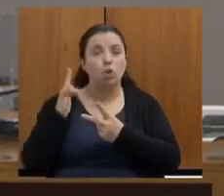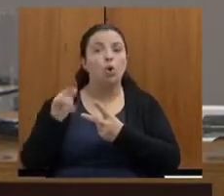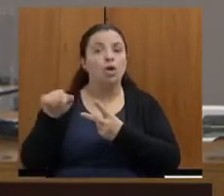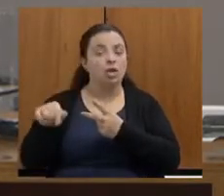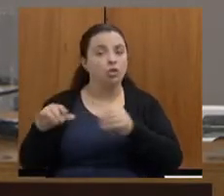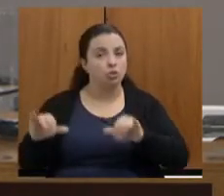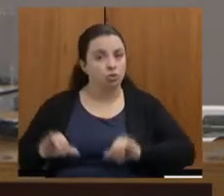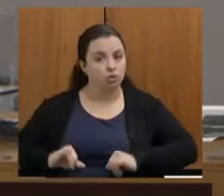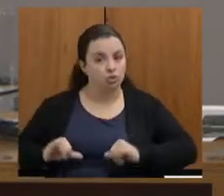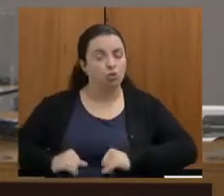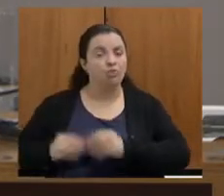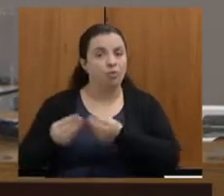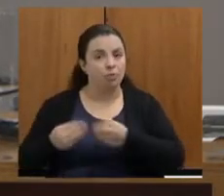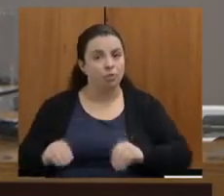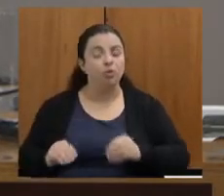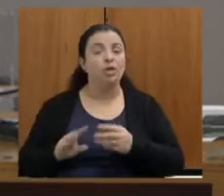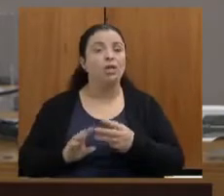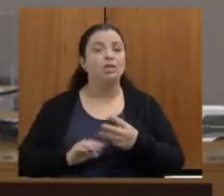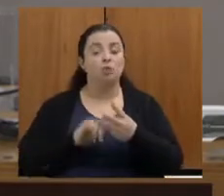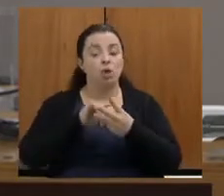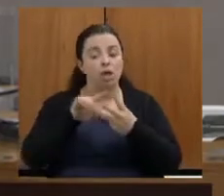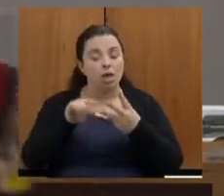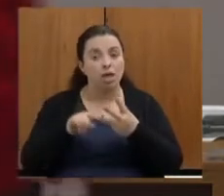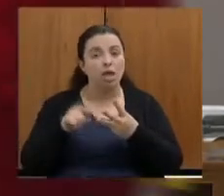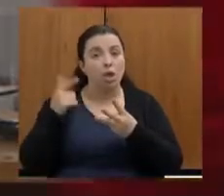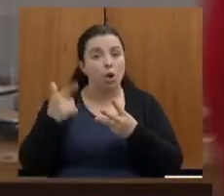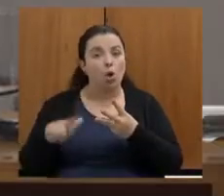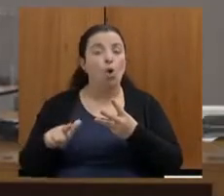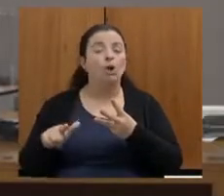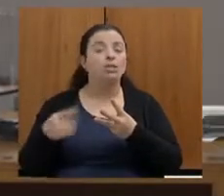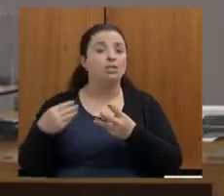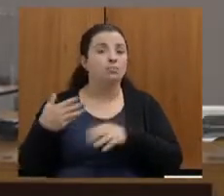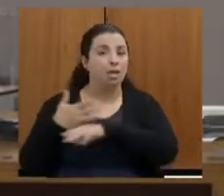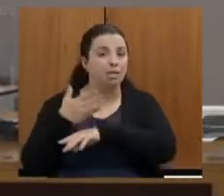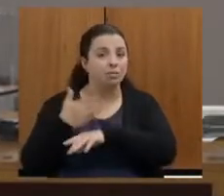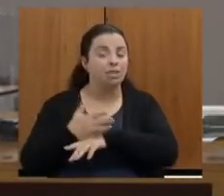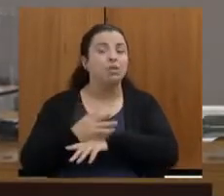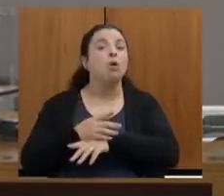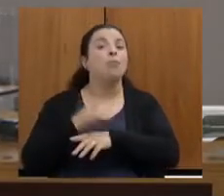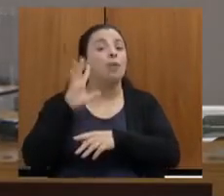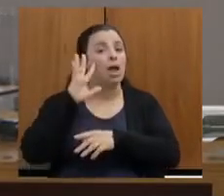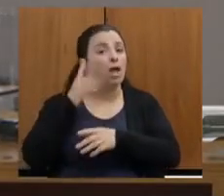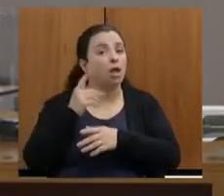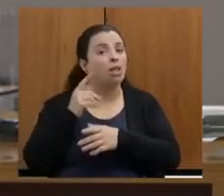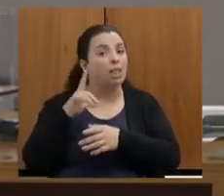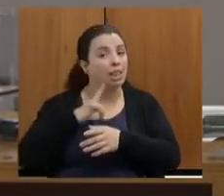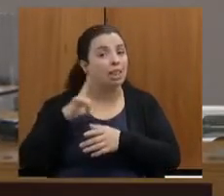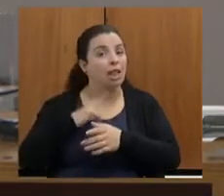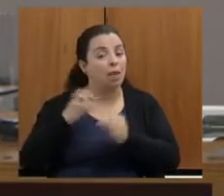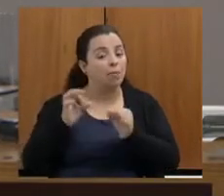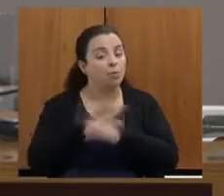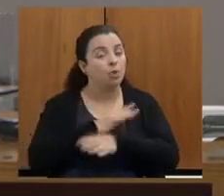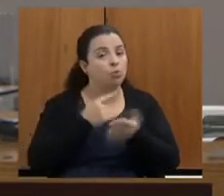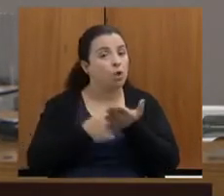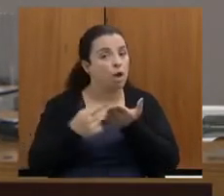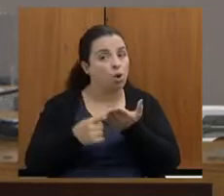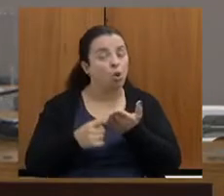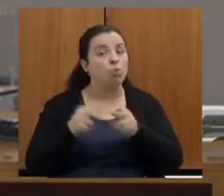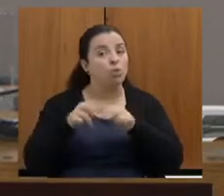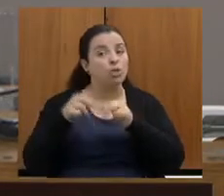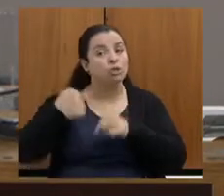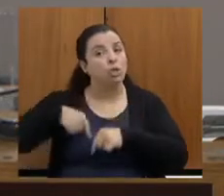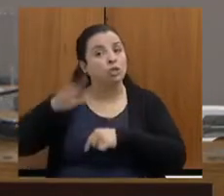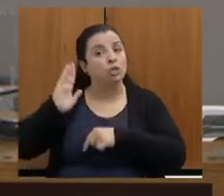acordo é porque nós acumulamos todo um trabalho não é importante durante esse período de ouvir e